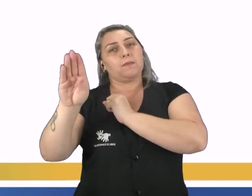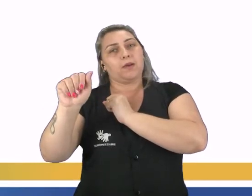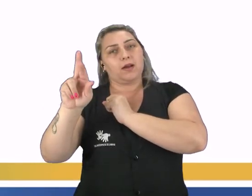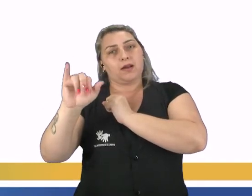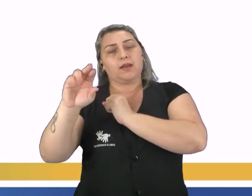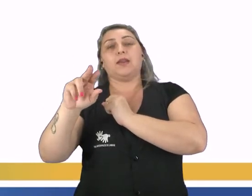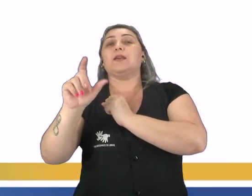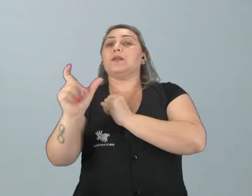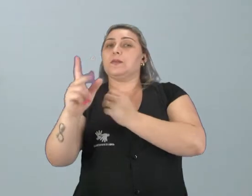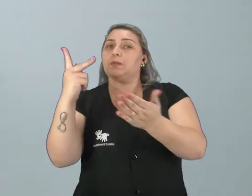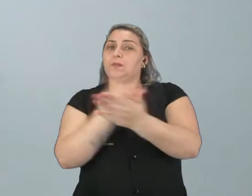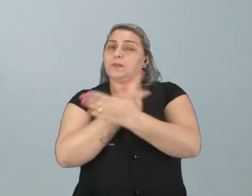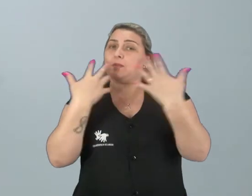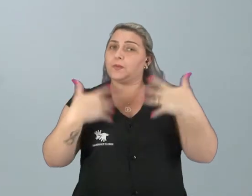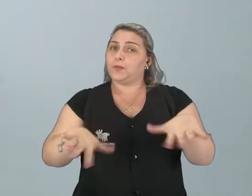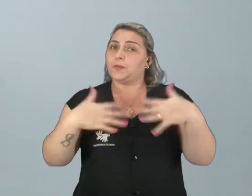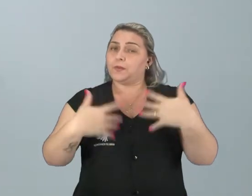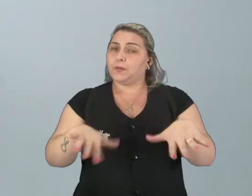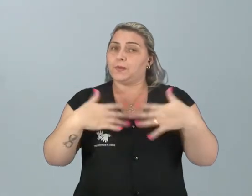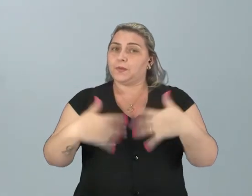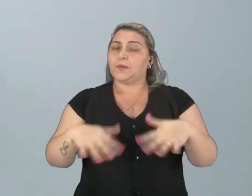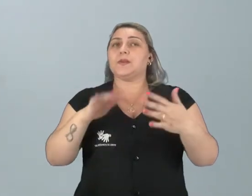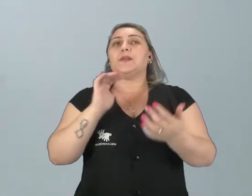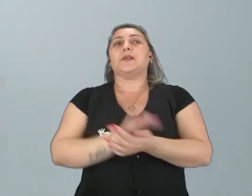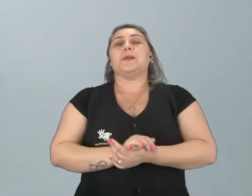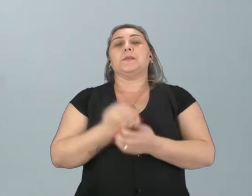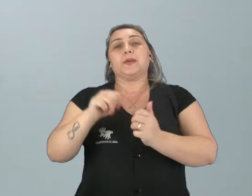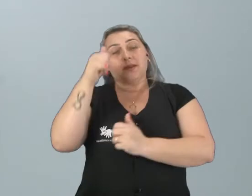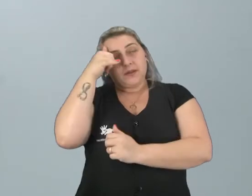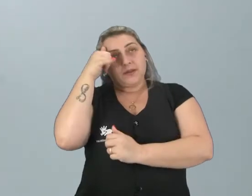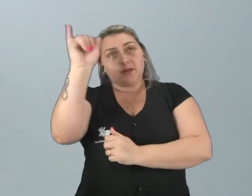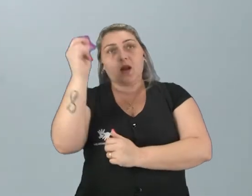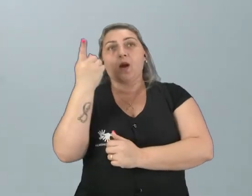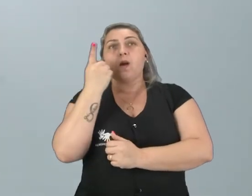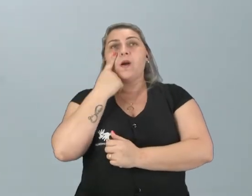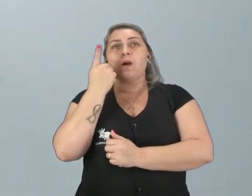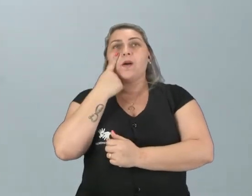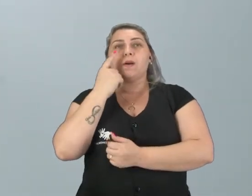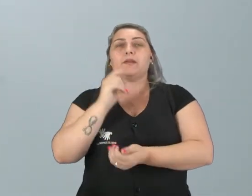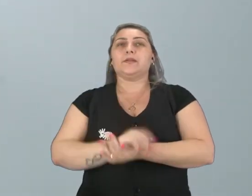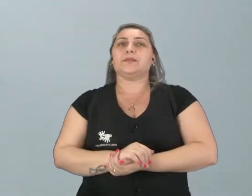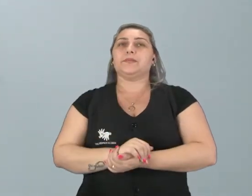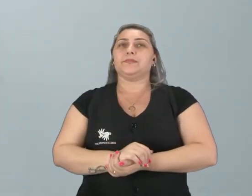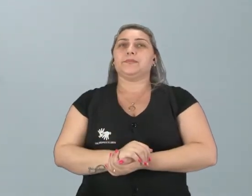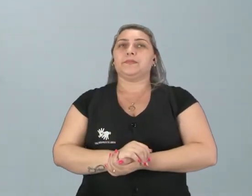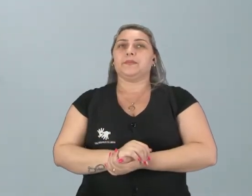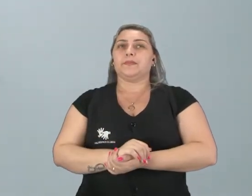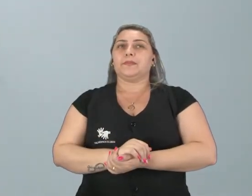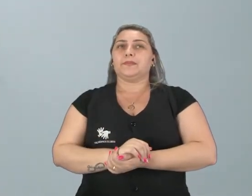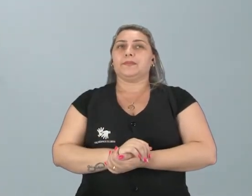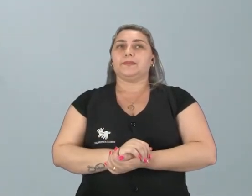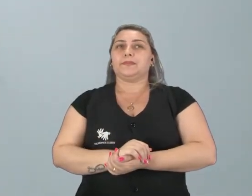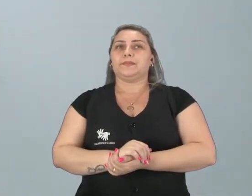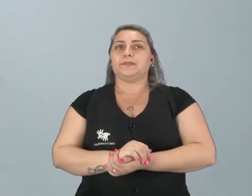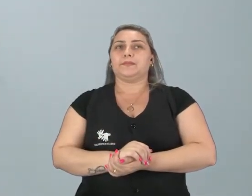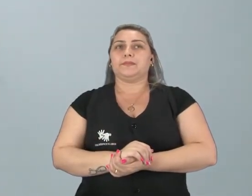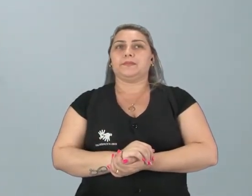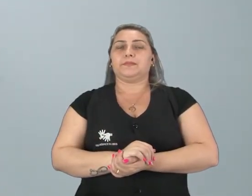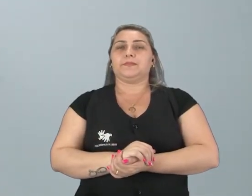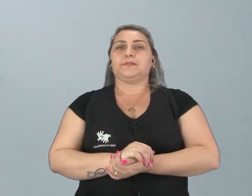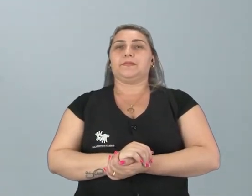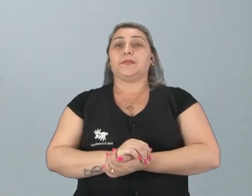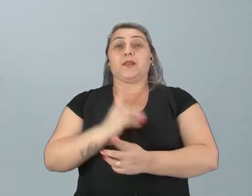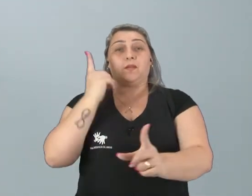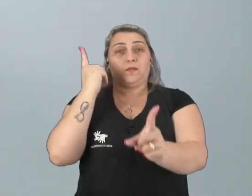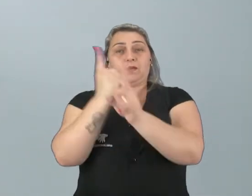barbarismo, um vício de linguagem que deve ser evitado. Olha outro exemplo de barbarismo que nós